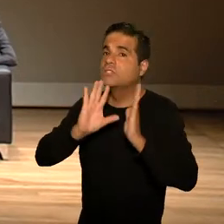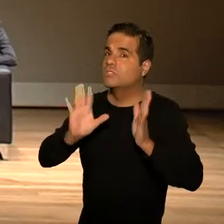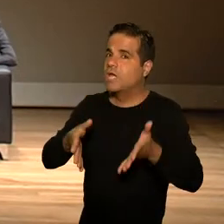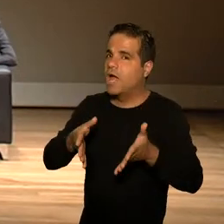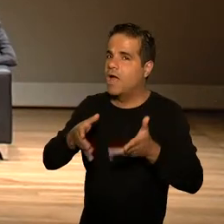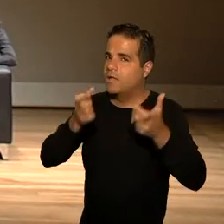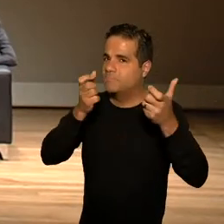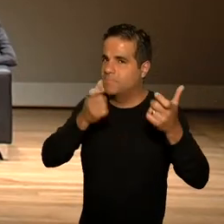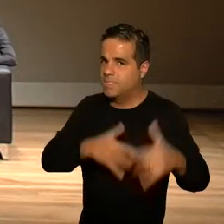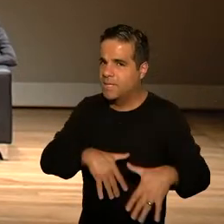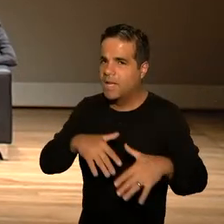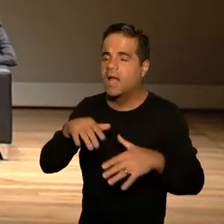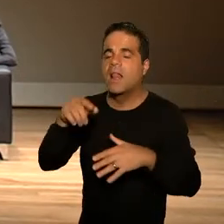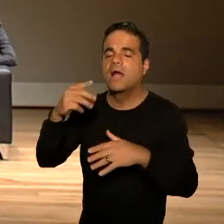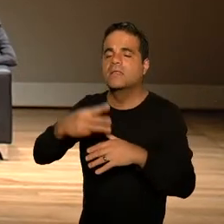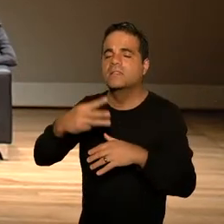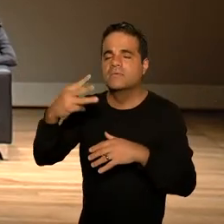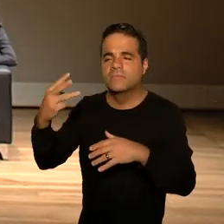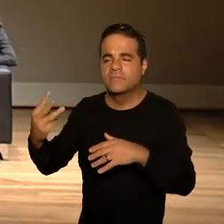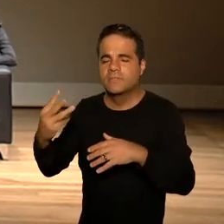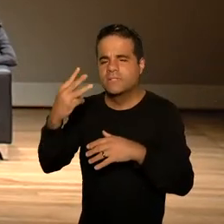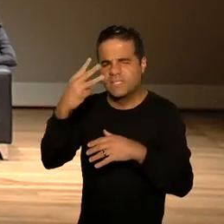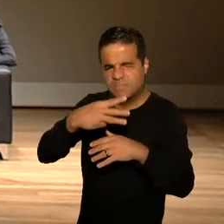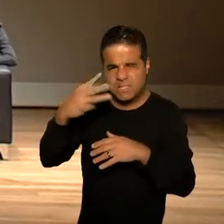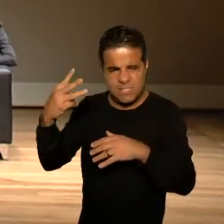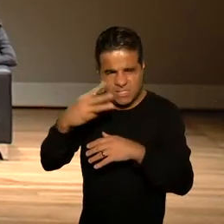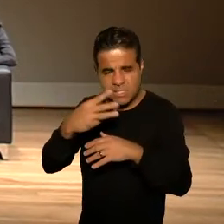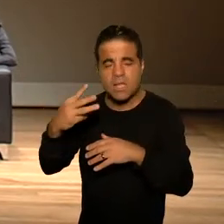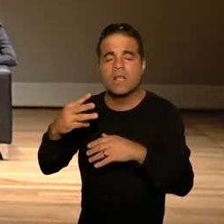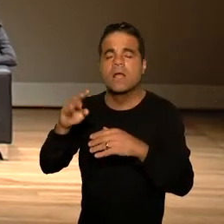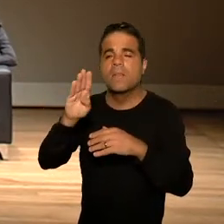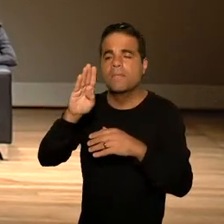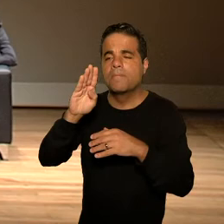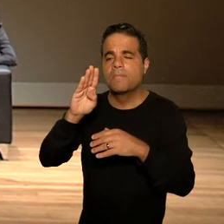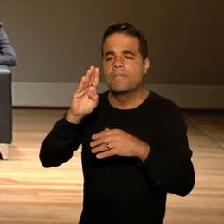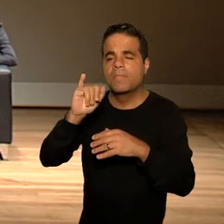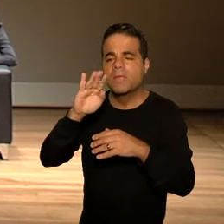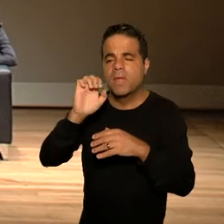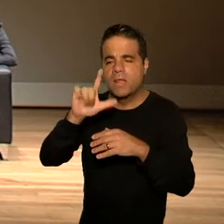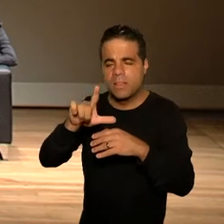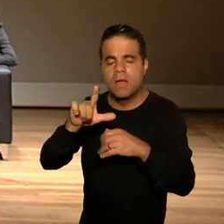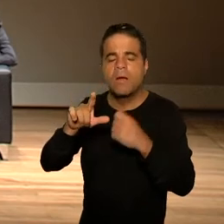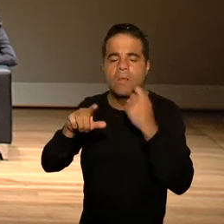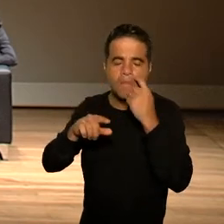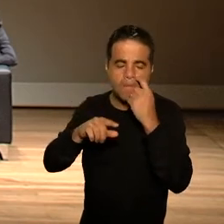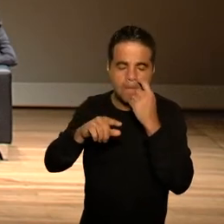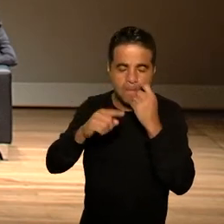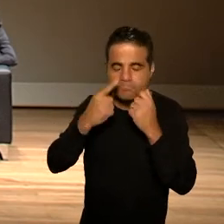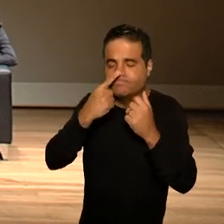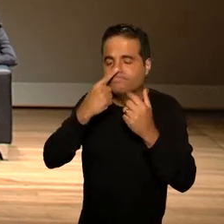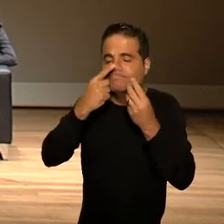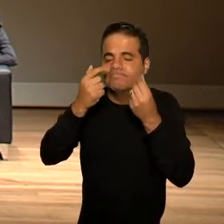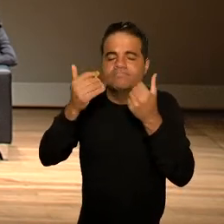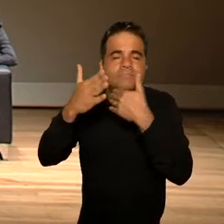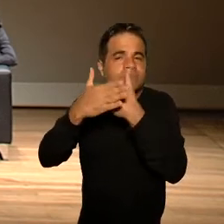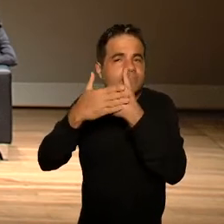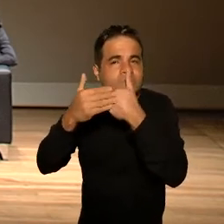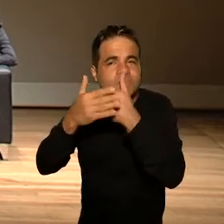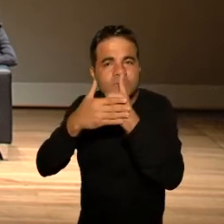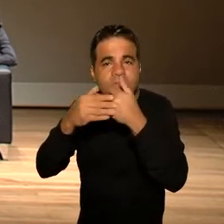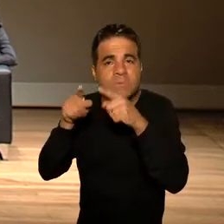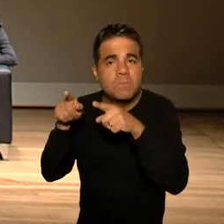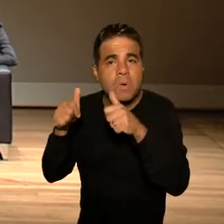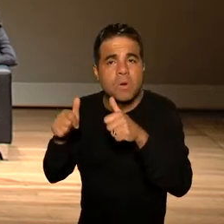anteriormente na trigésima terceira Bienal né chamada afinidades afetivas